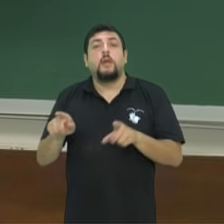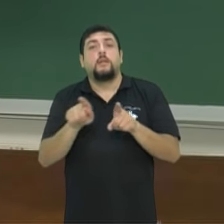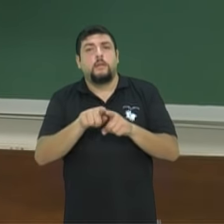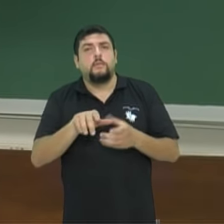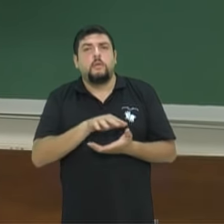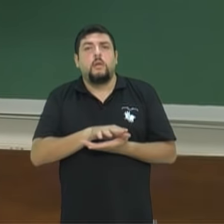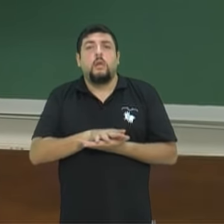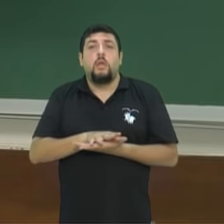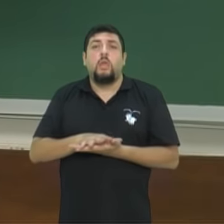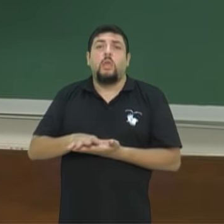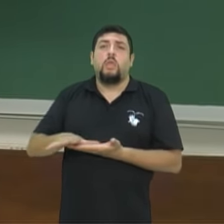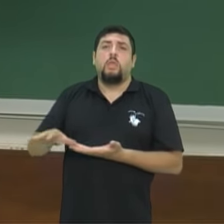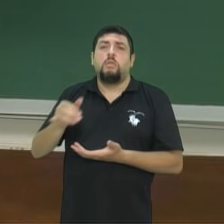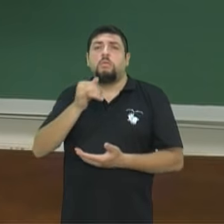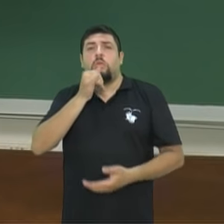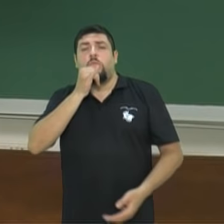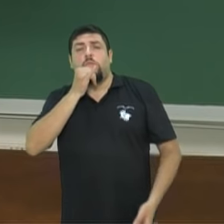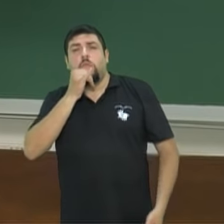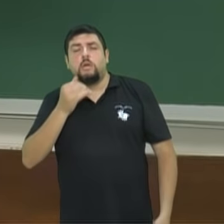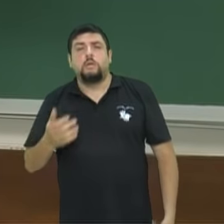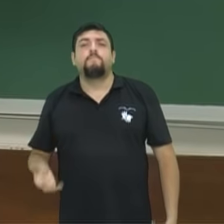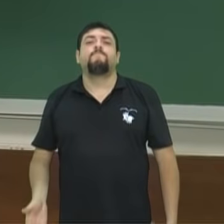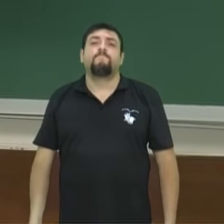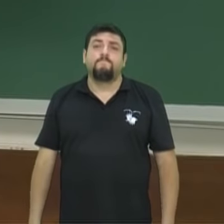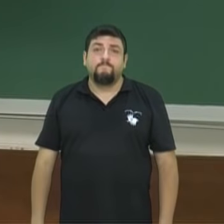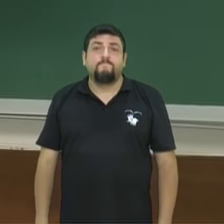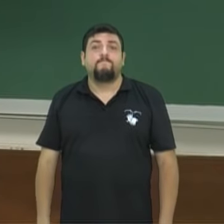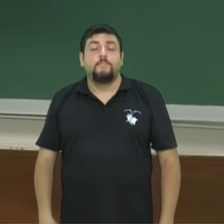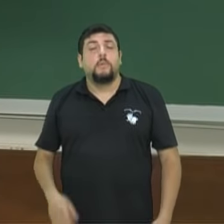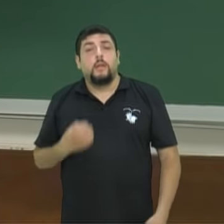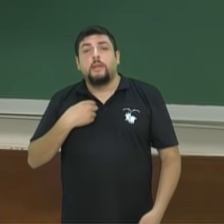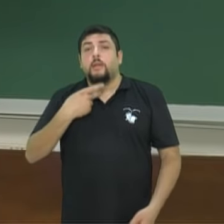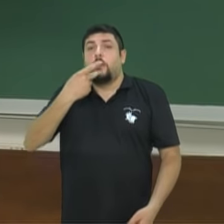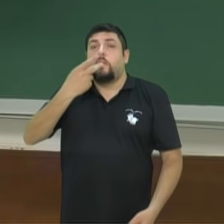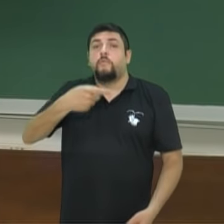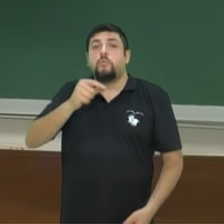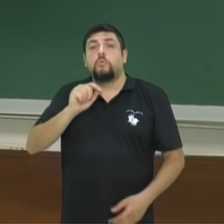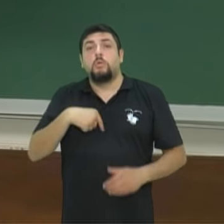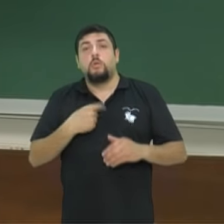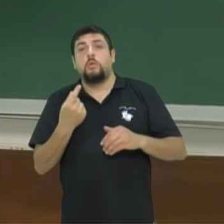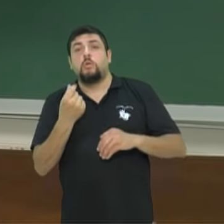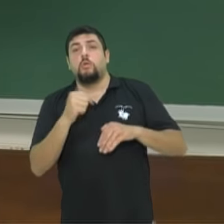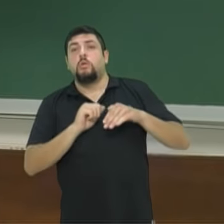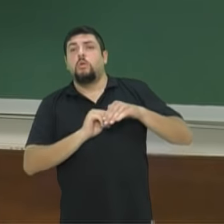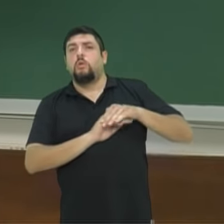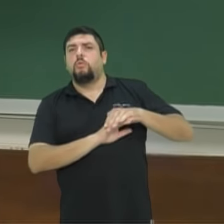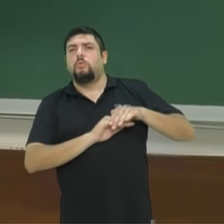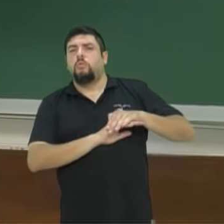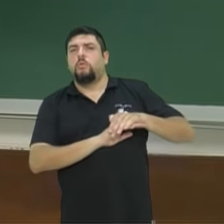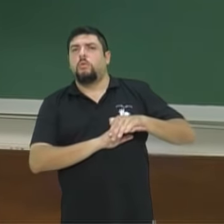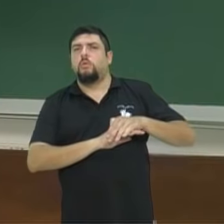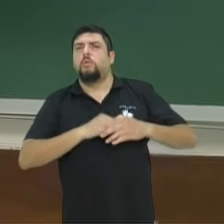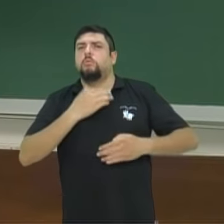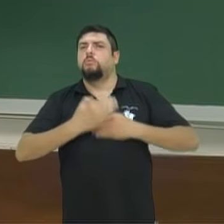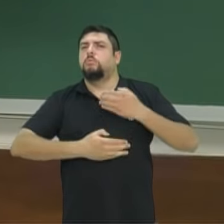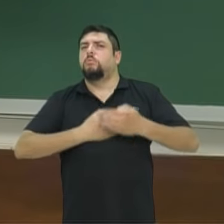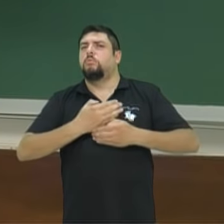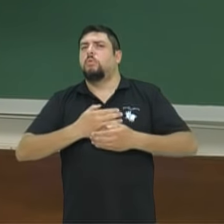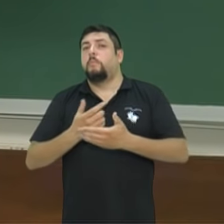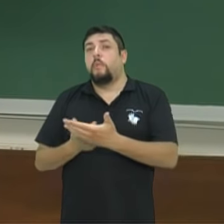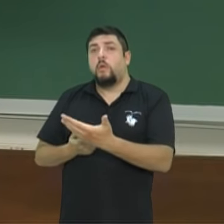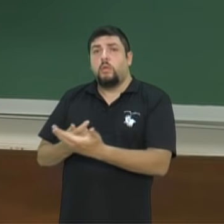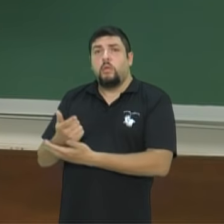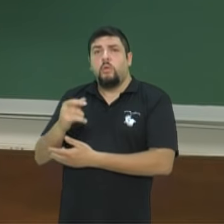dinheiro desnecessariamente. Então, ironicamente, mesmo falando em economizar, em poupar, ela vai e resolve comprar